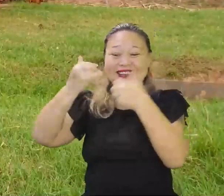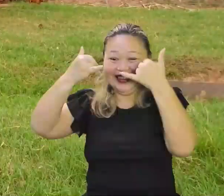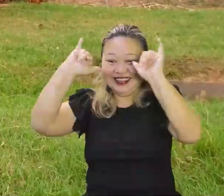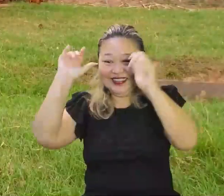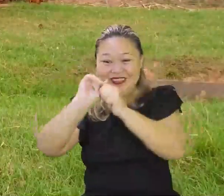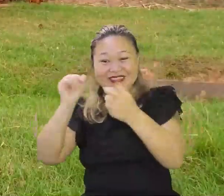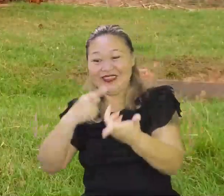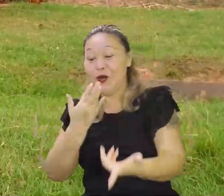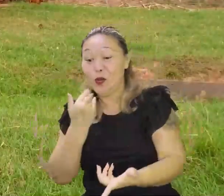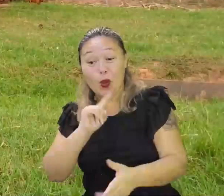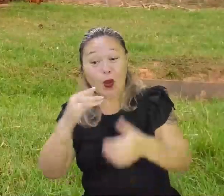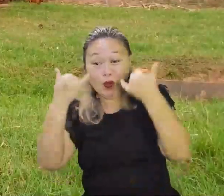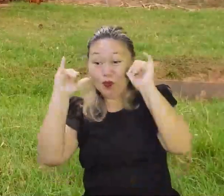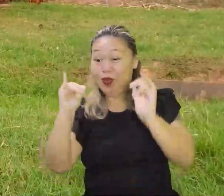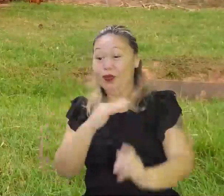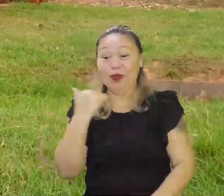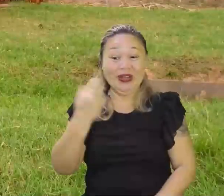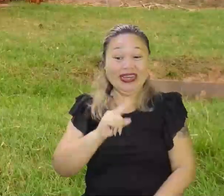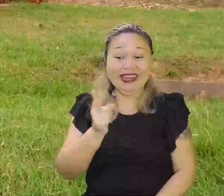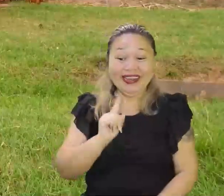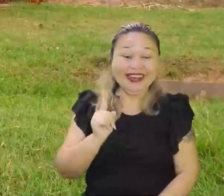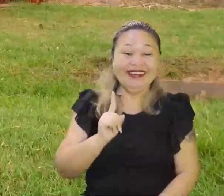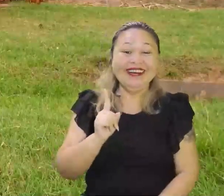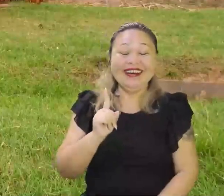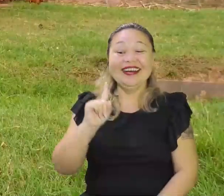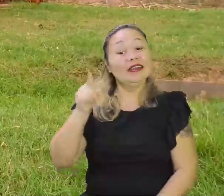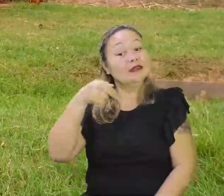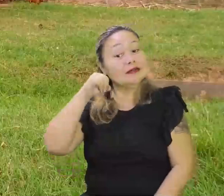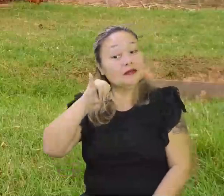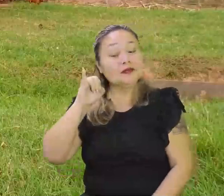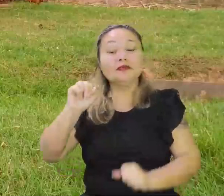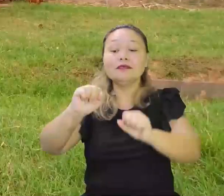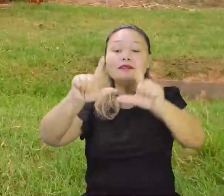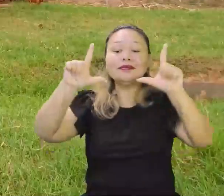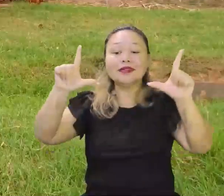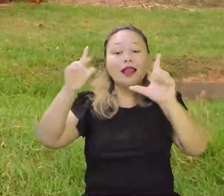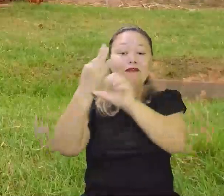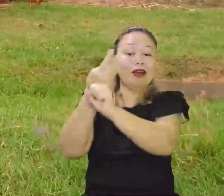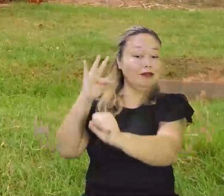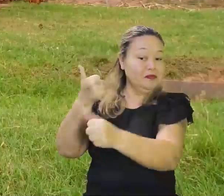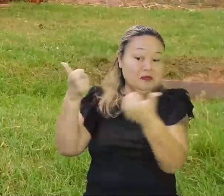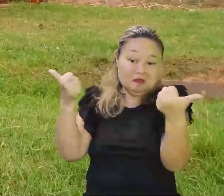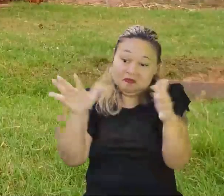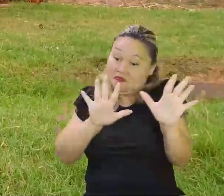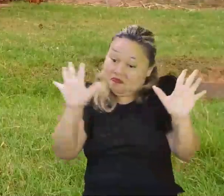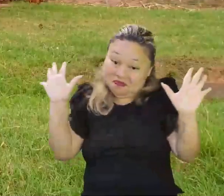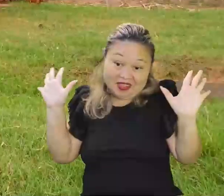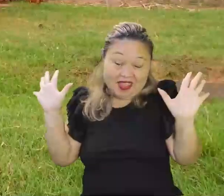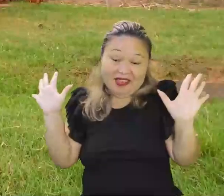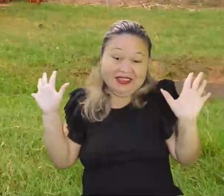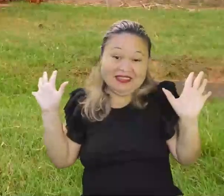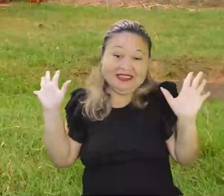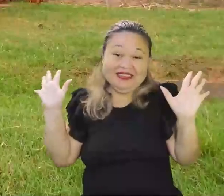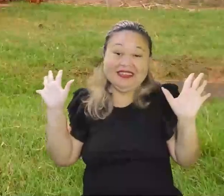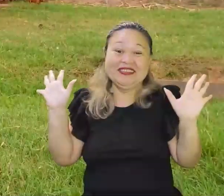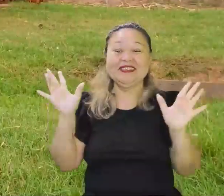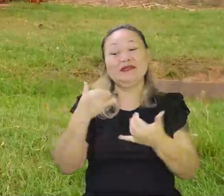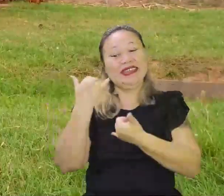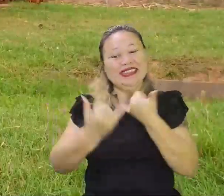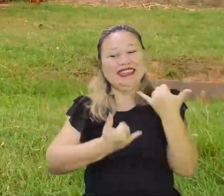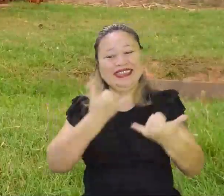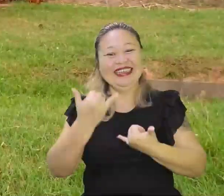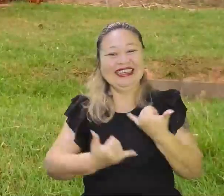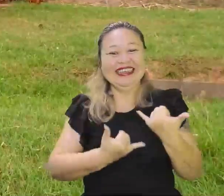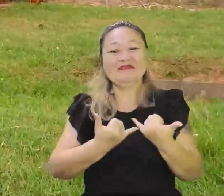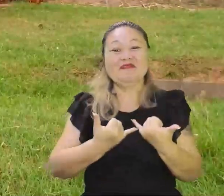não morre. Lá... Aí, se você coloca a placa de fazenda, pronto, tá definido. Já é uma fazenda. Né? Mas assim, brincadeira, tá? Porque